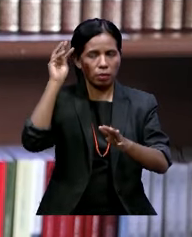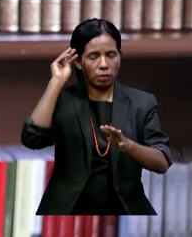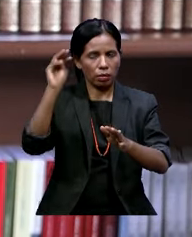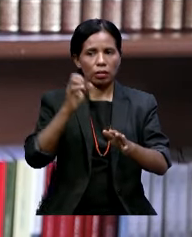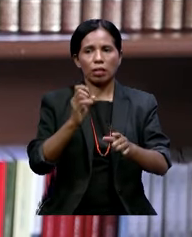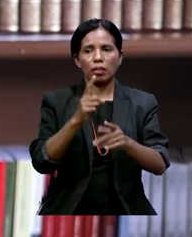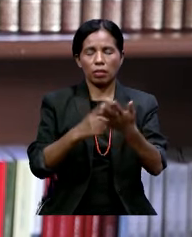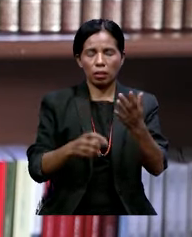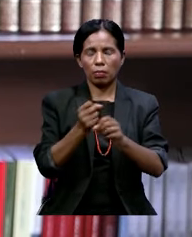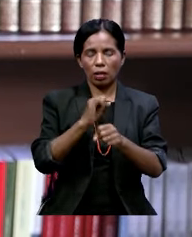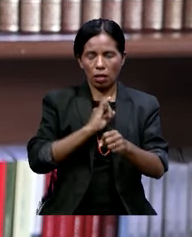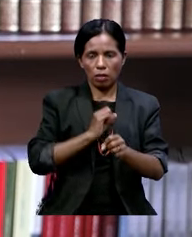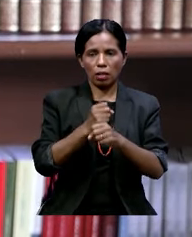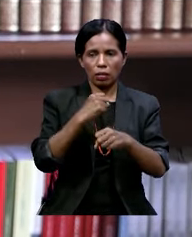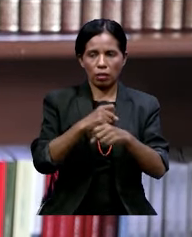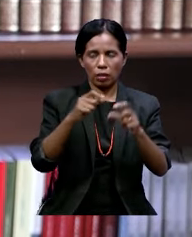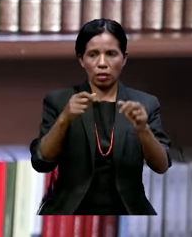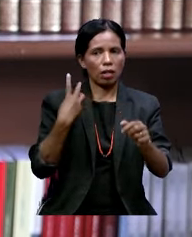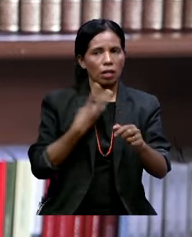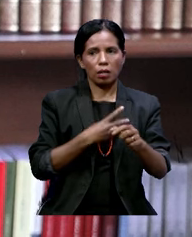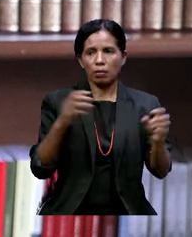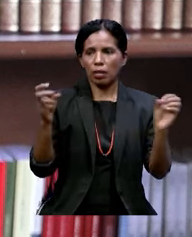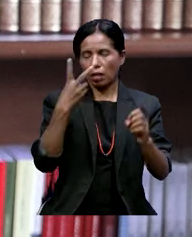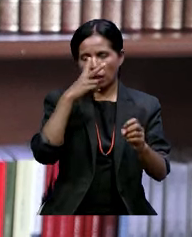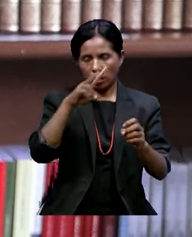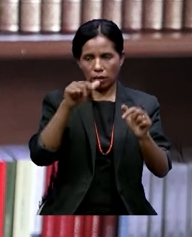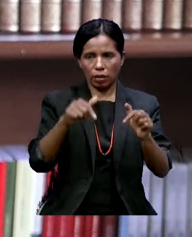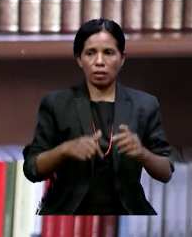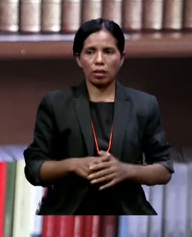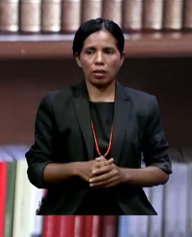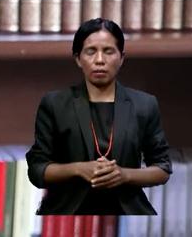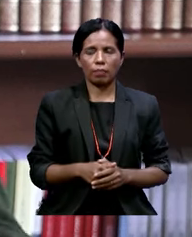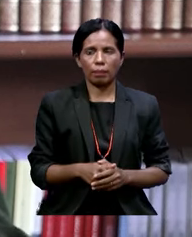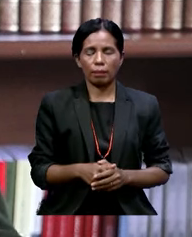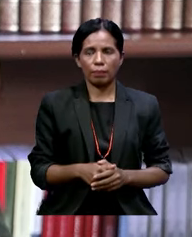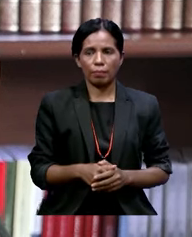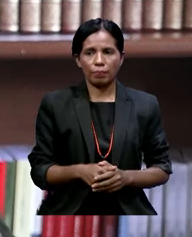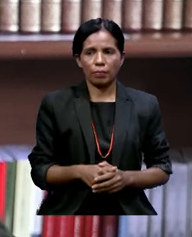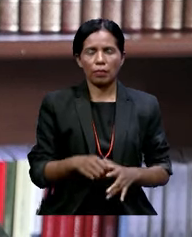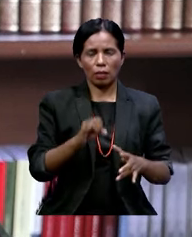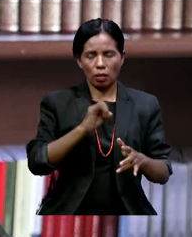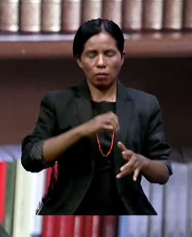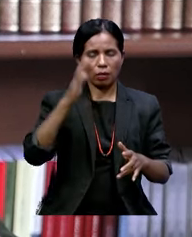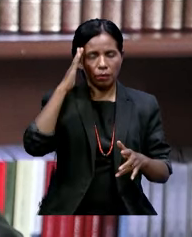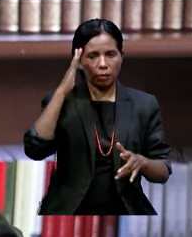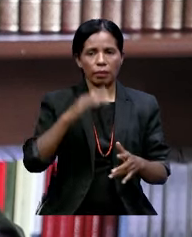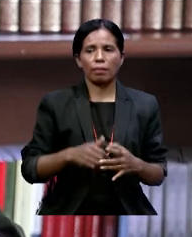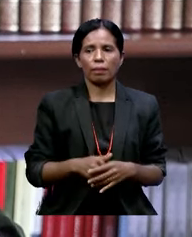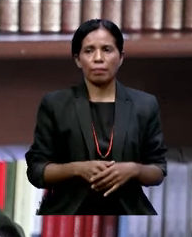ohalo makira ne ida ne ba amila hare ida ne ya ba amila hare hau hanoi makira